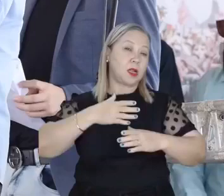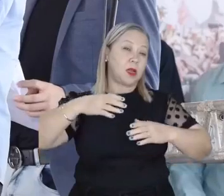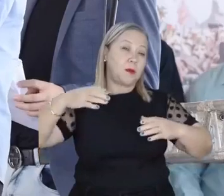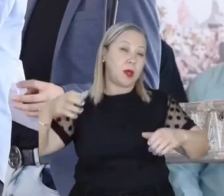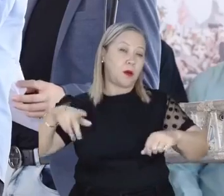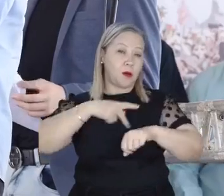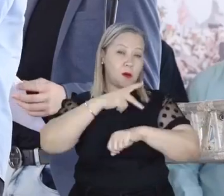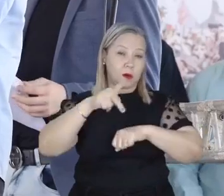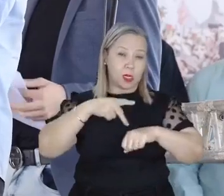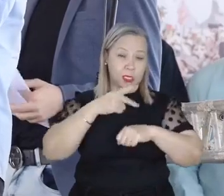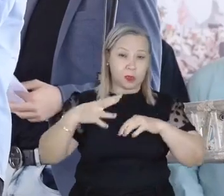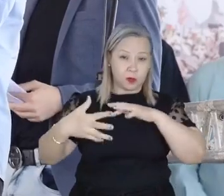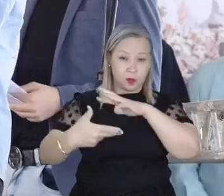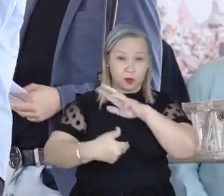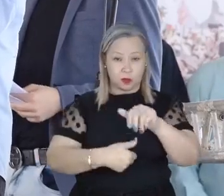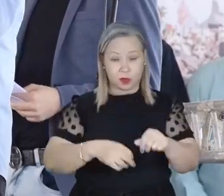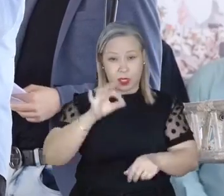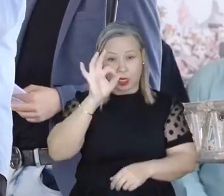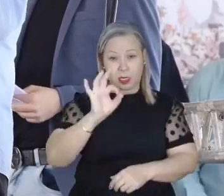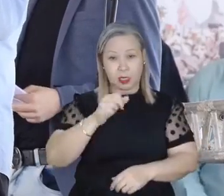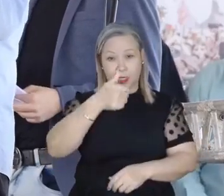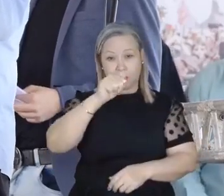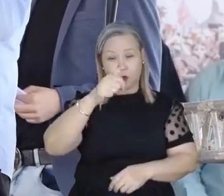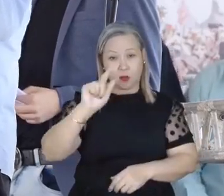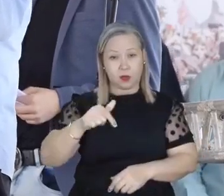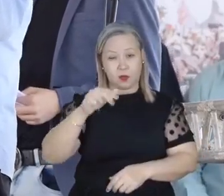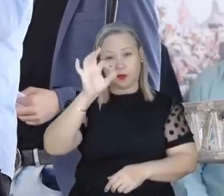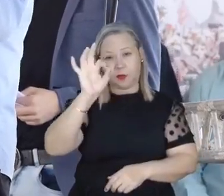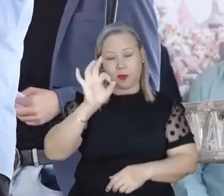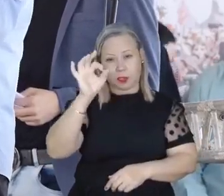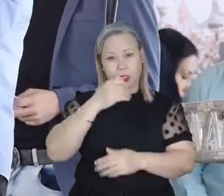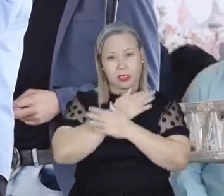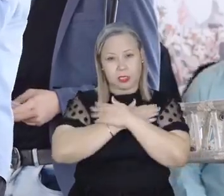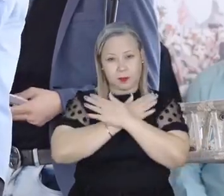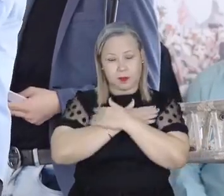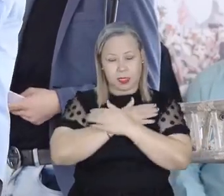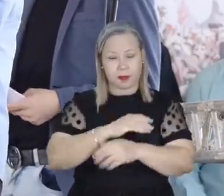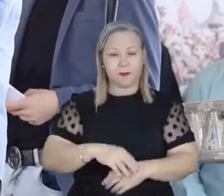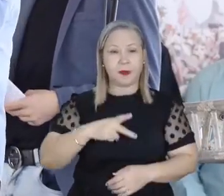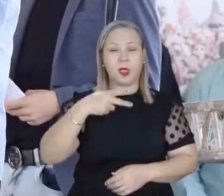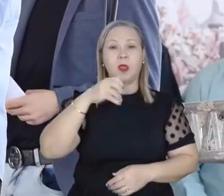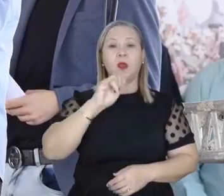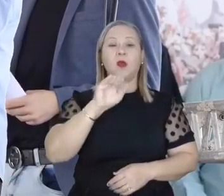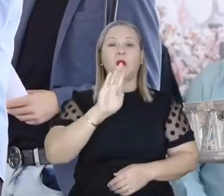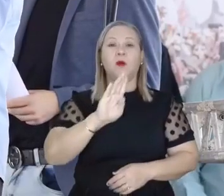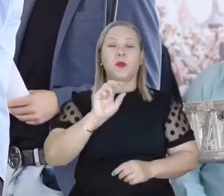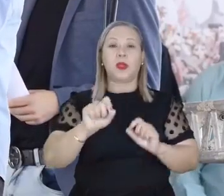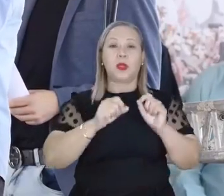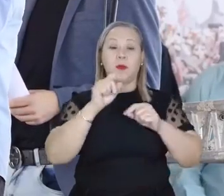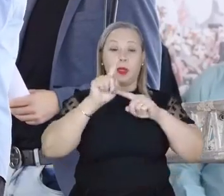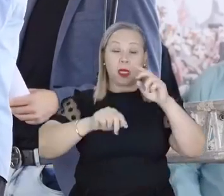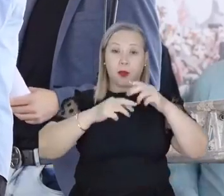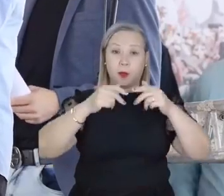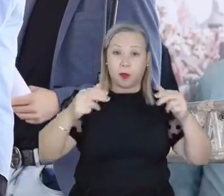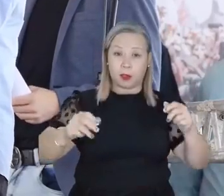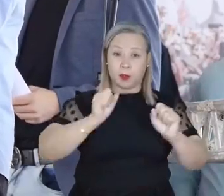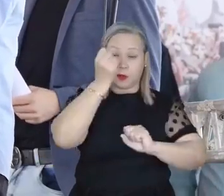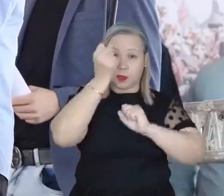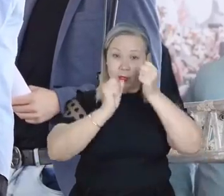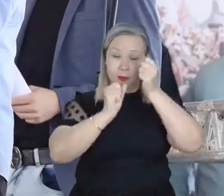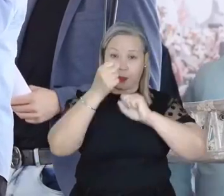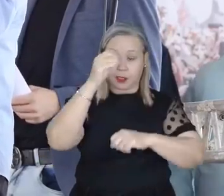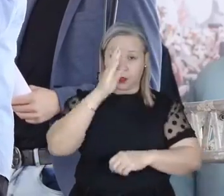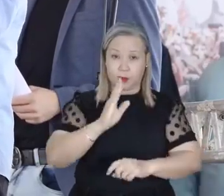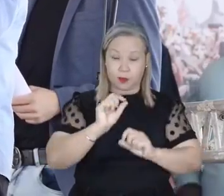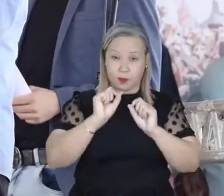11%. O PIB, que é a produção das empresas no Brasil, na gestão do Lula, ele foi o